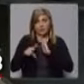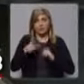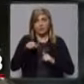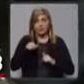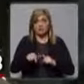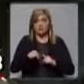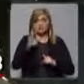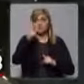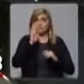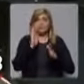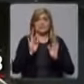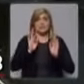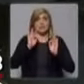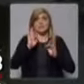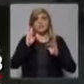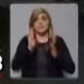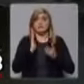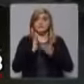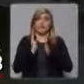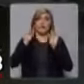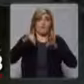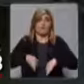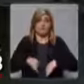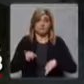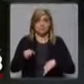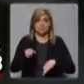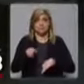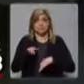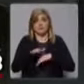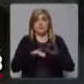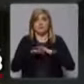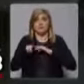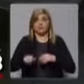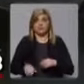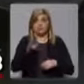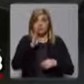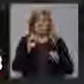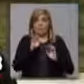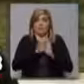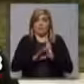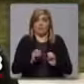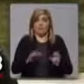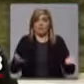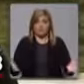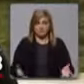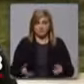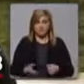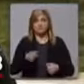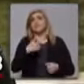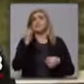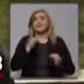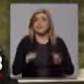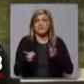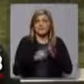und dieses Programm wird entweder ordentlich zu Ende gebracht oder wir haben kein Programm. We absolutely need